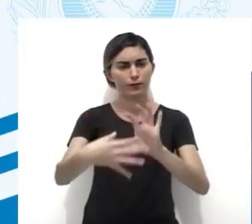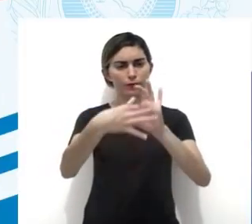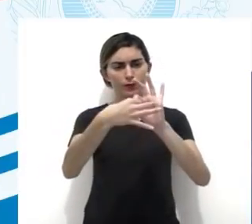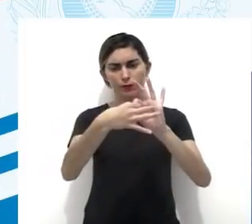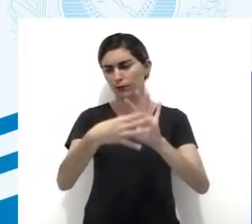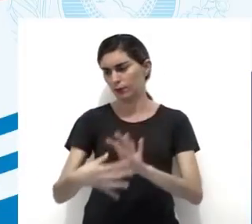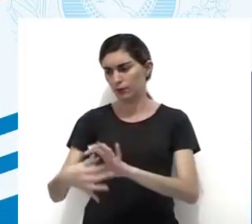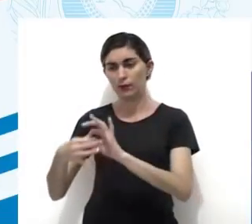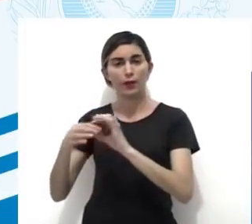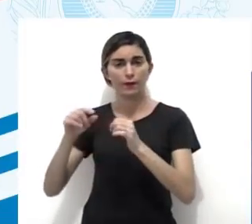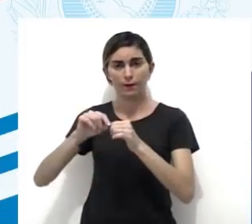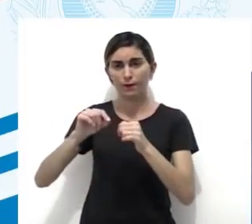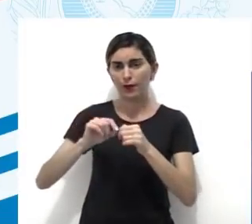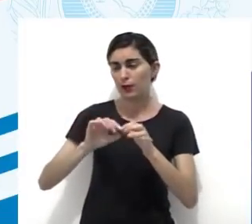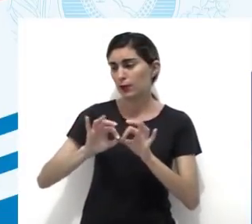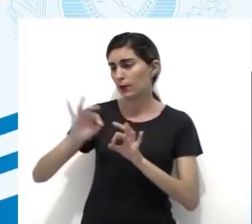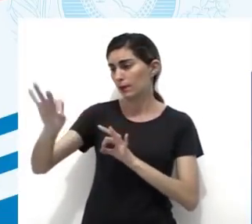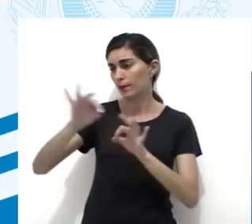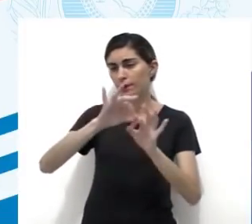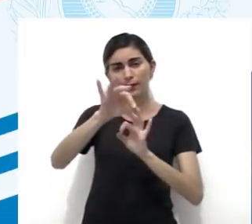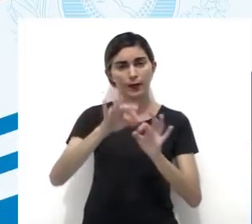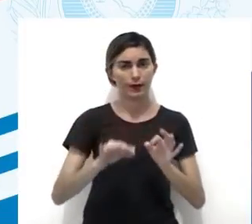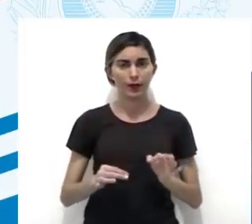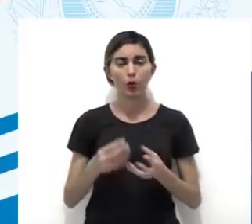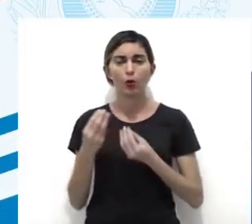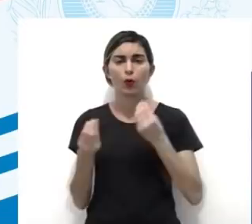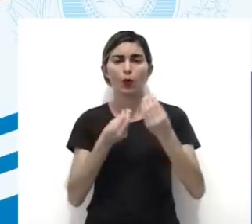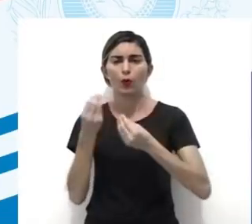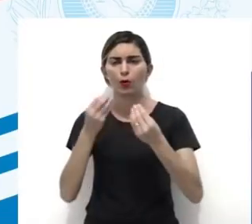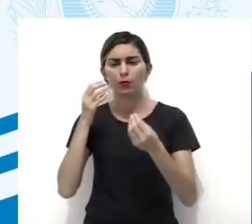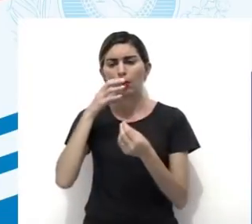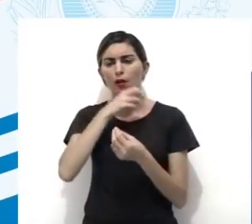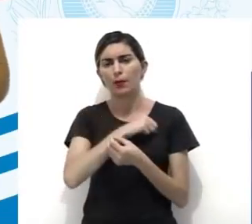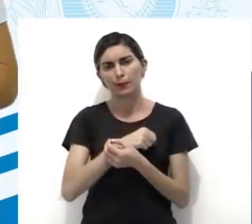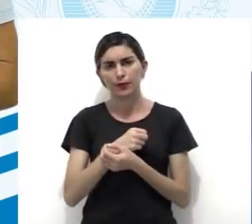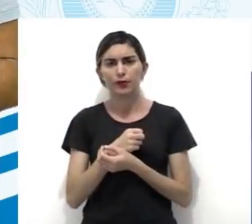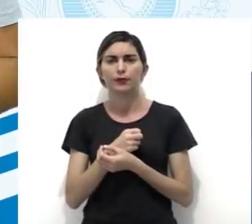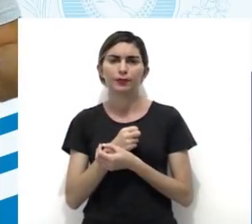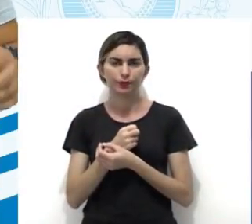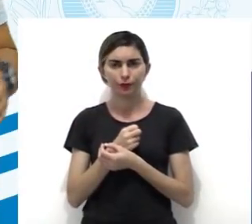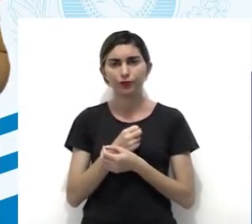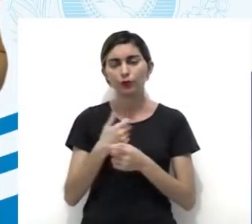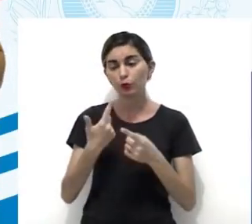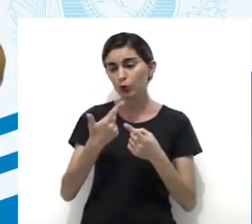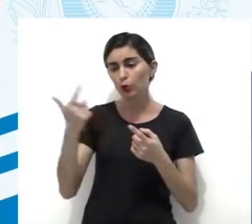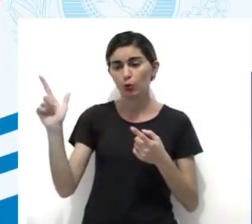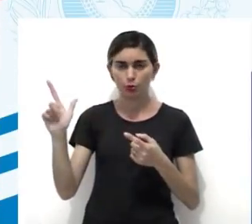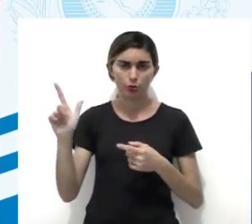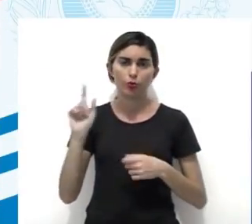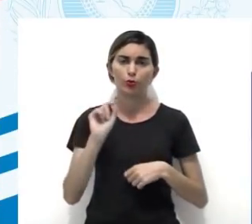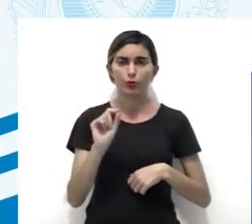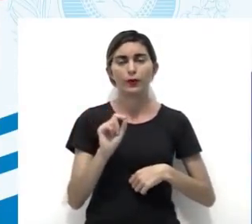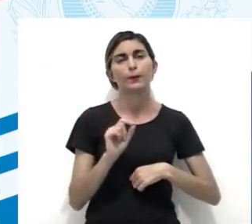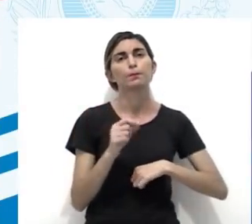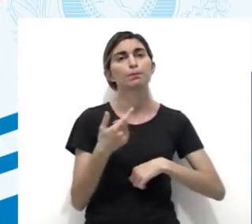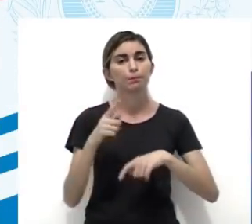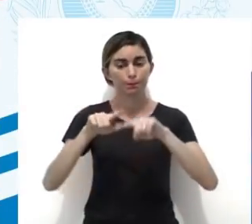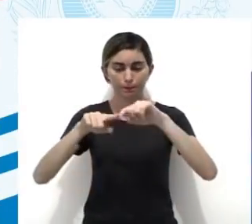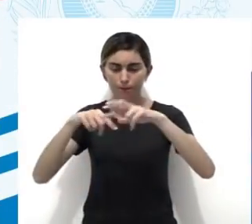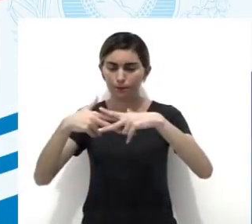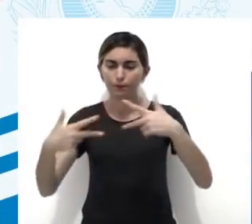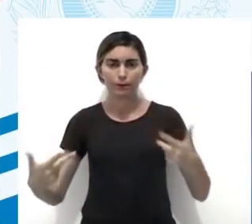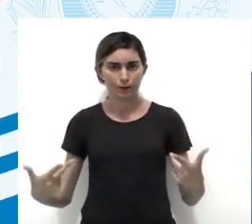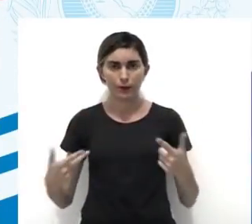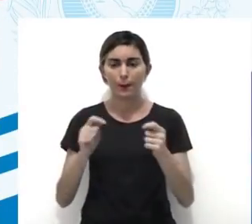vão estar fazendo esses deslocamentos de forma muito mais rápida e eficiente. Um outro aspecto é que as mercadorias podem